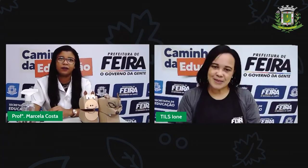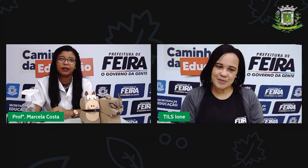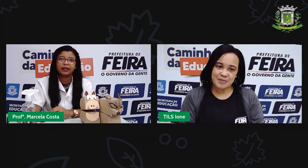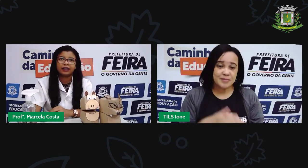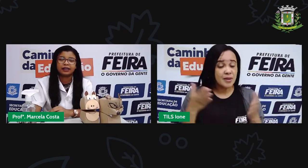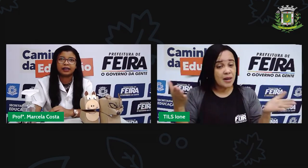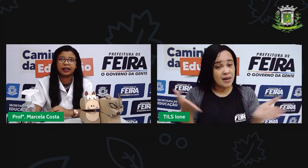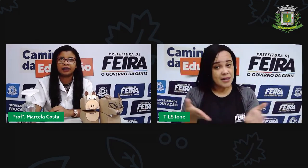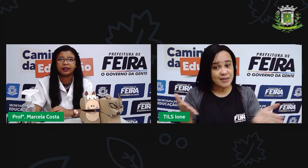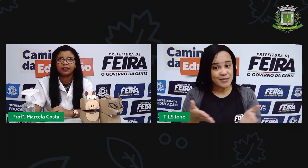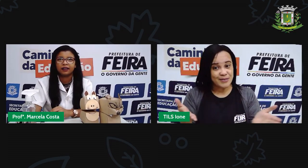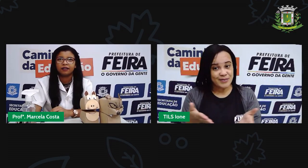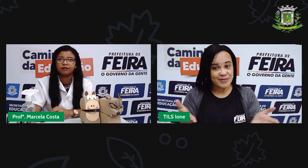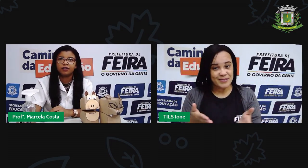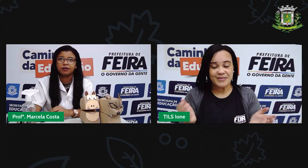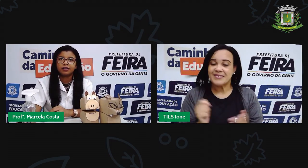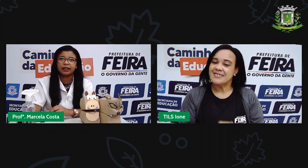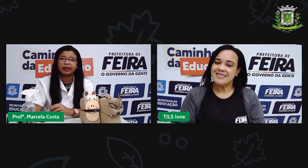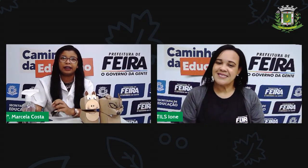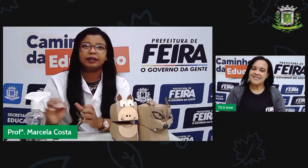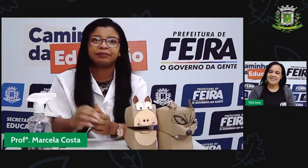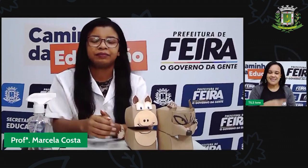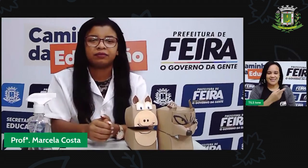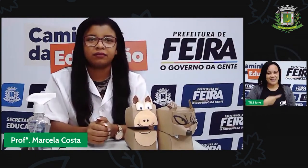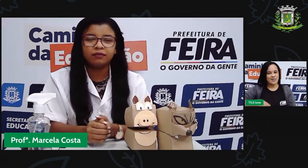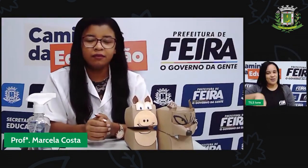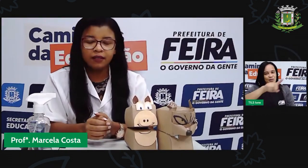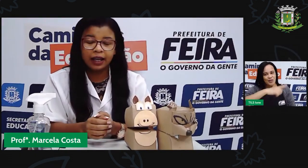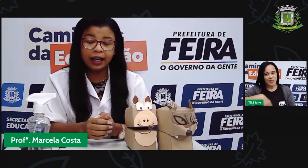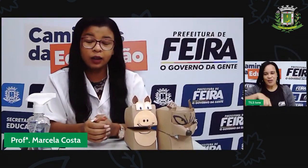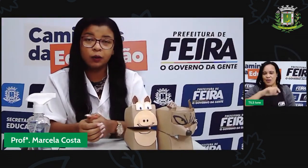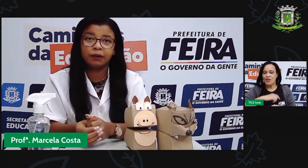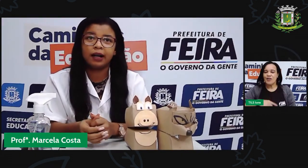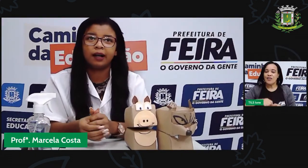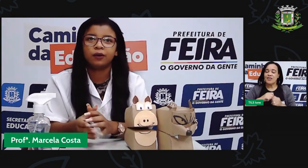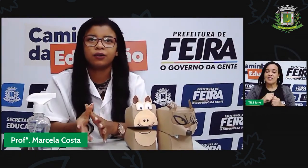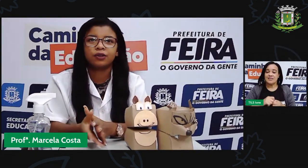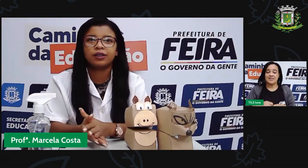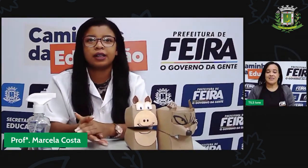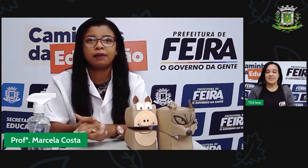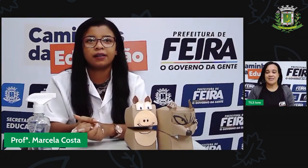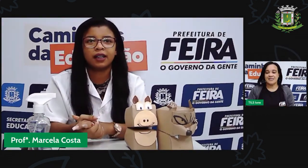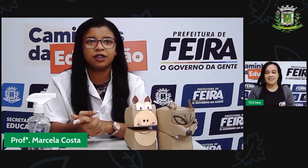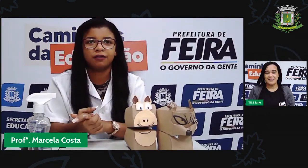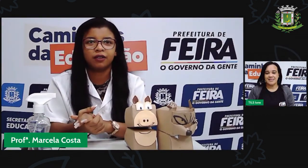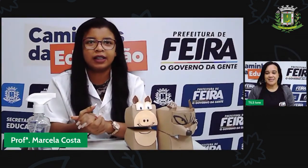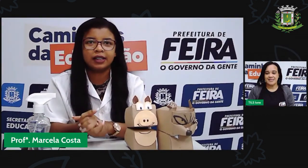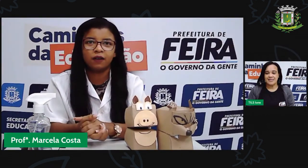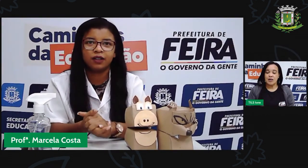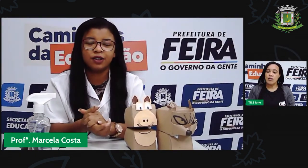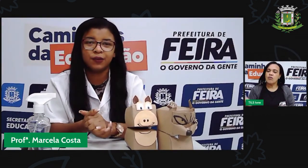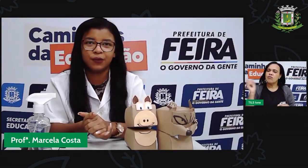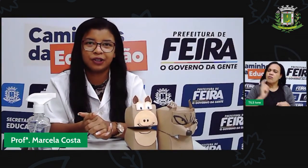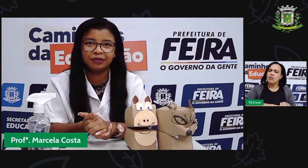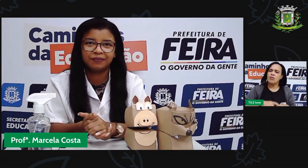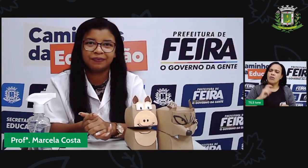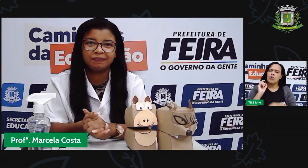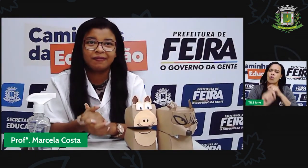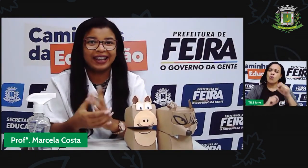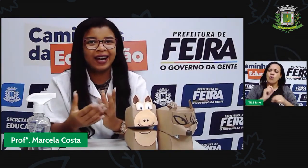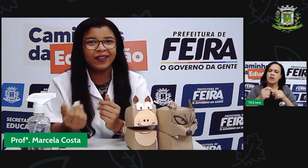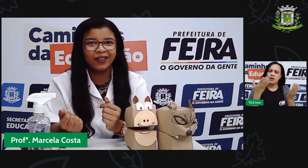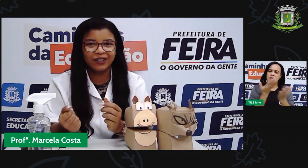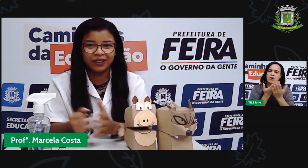Agora, criançada, vamos aqui retomar alguns dos aspectos que a gente viu nessa aula de hoje.